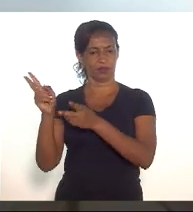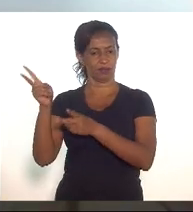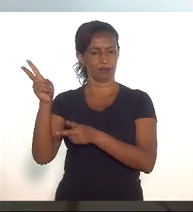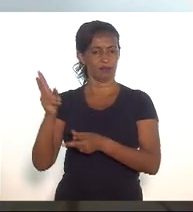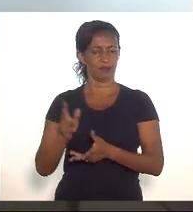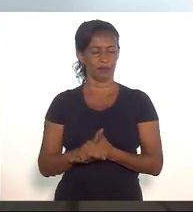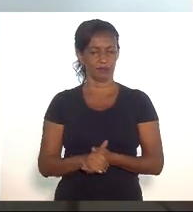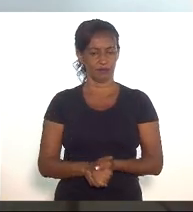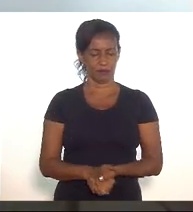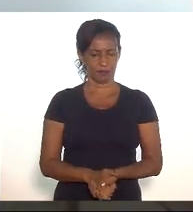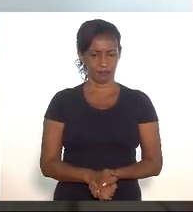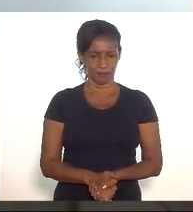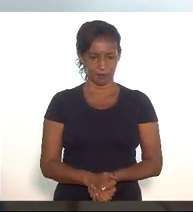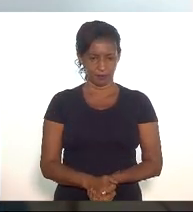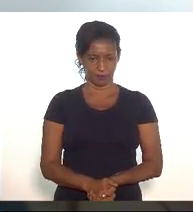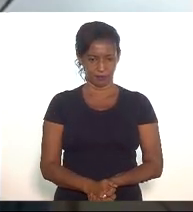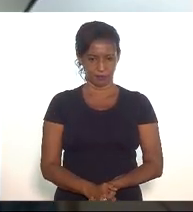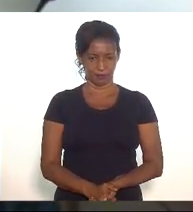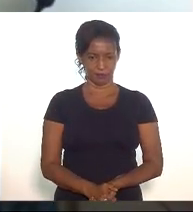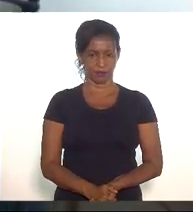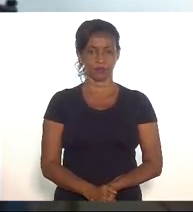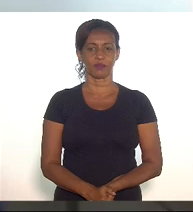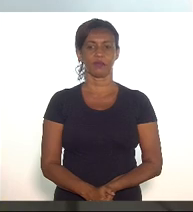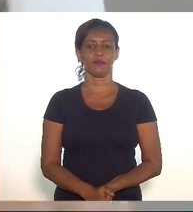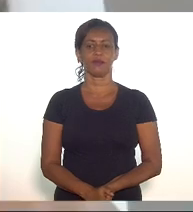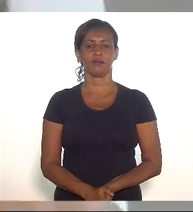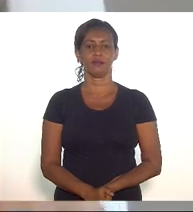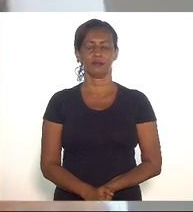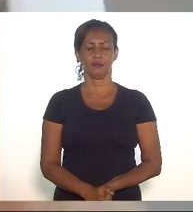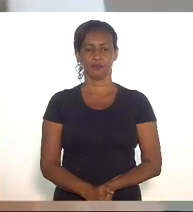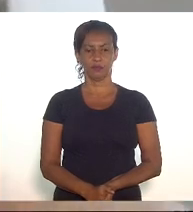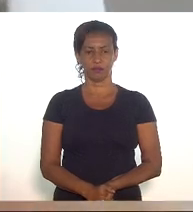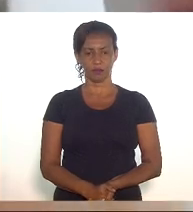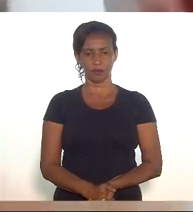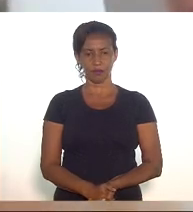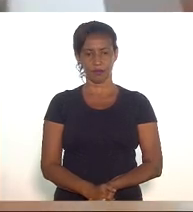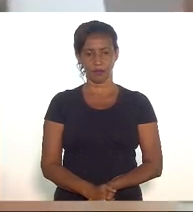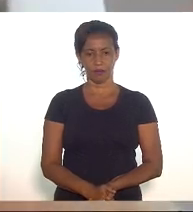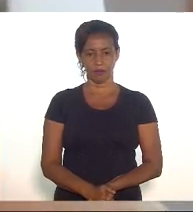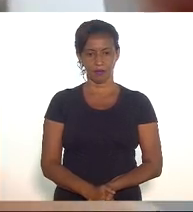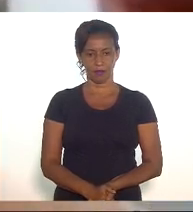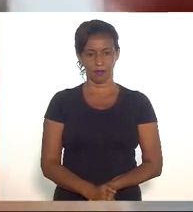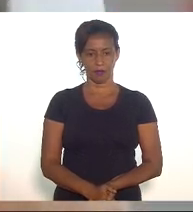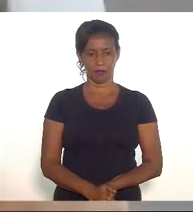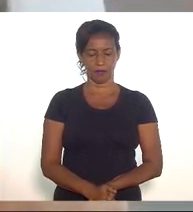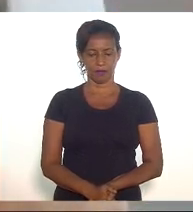Por favor, secretário Zanetti. Bem, eu fiz as anotações aqui,